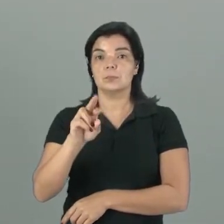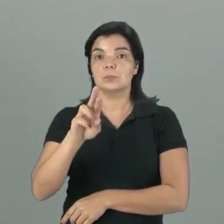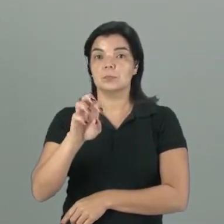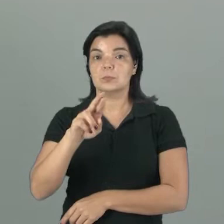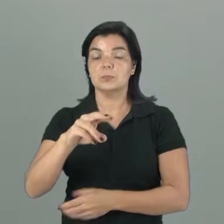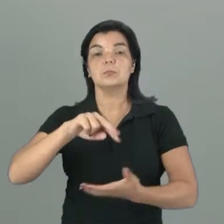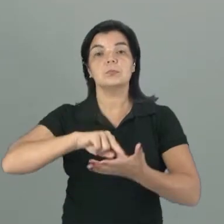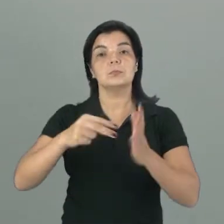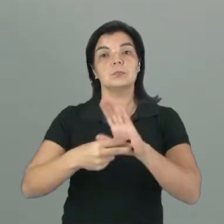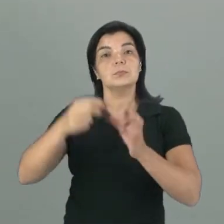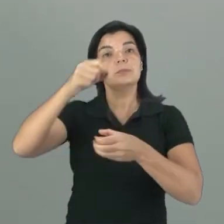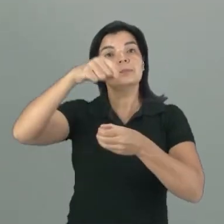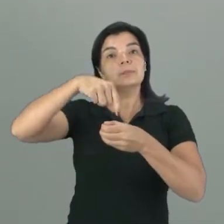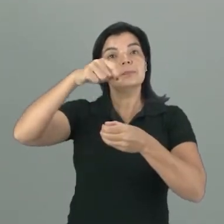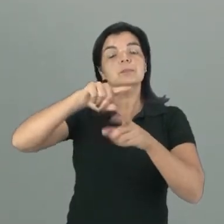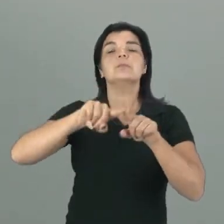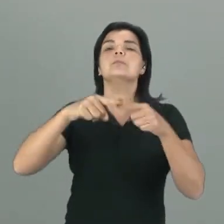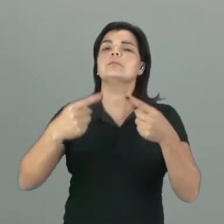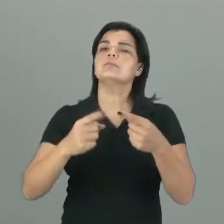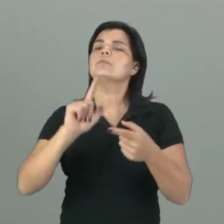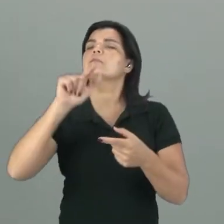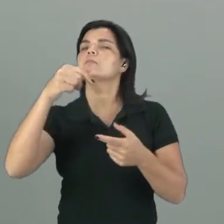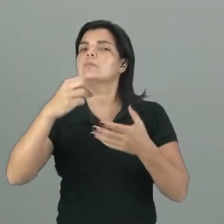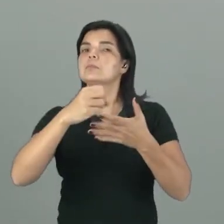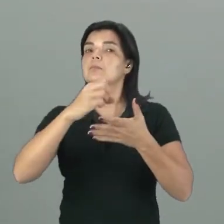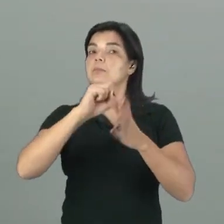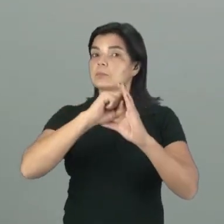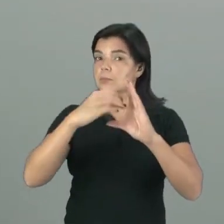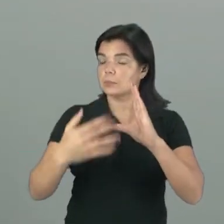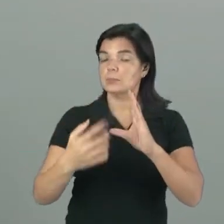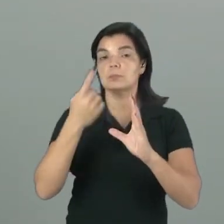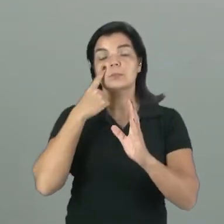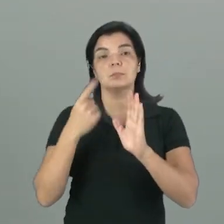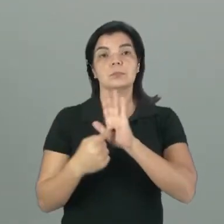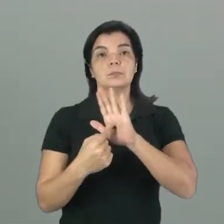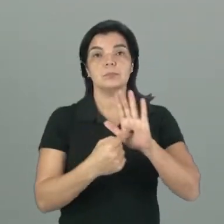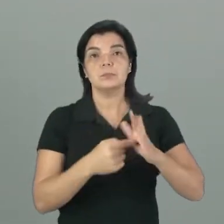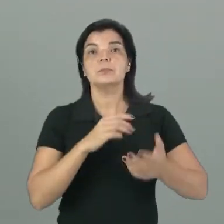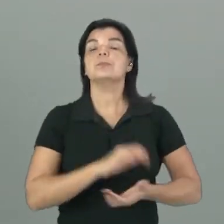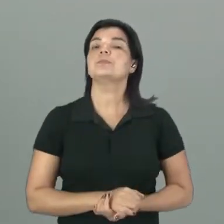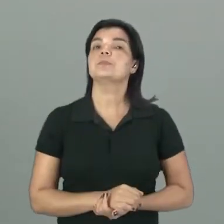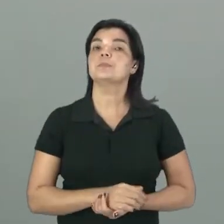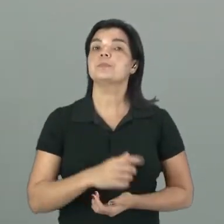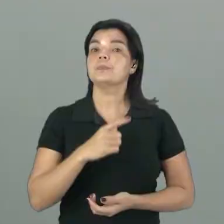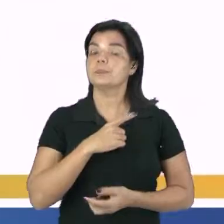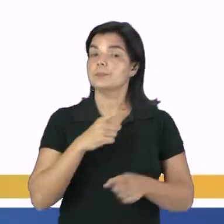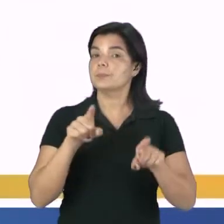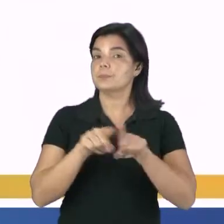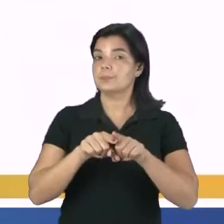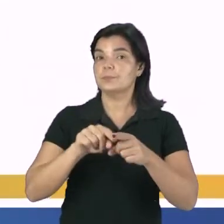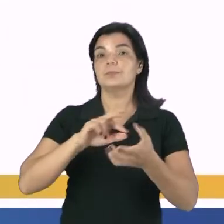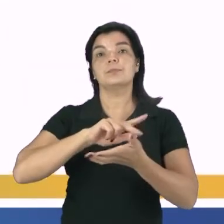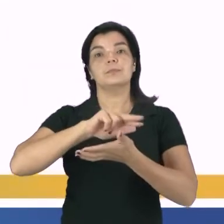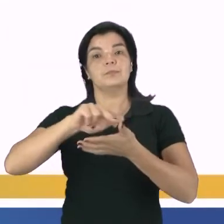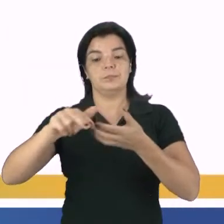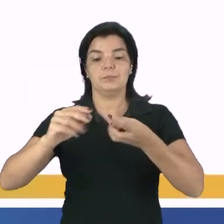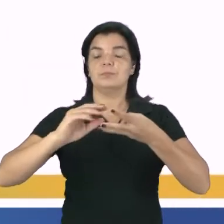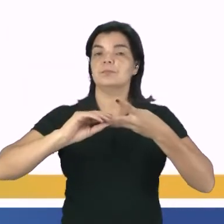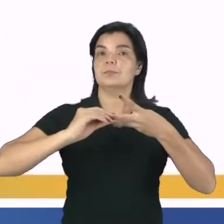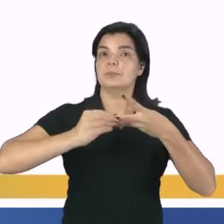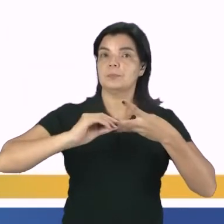sementes. Além disso, quais são outras características que vale a gente destacar? As gimnospermas, elas são